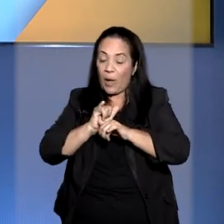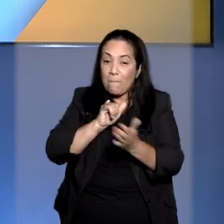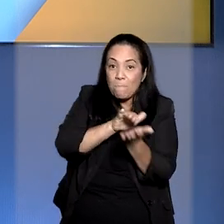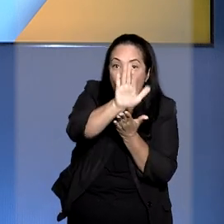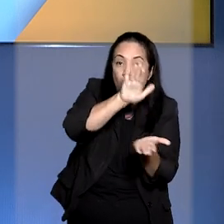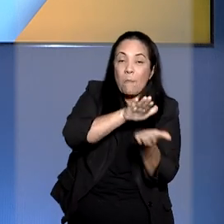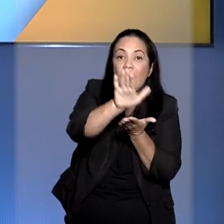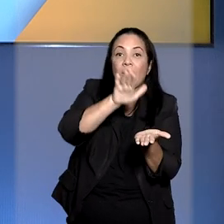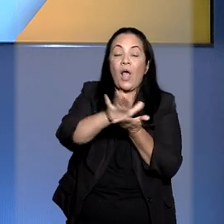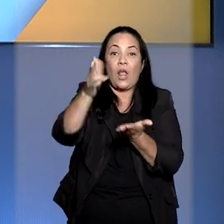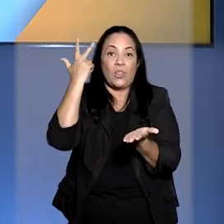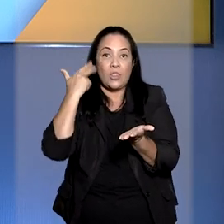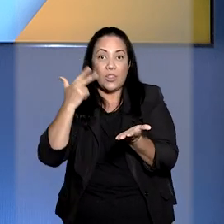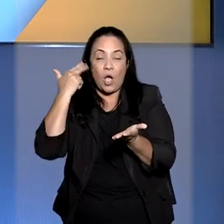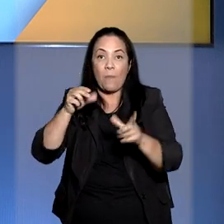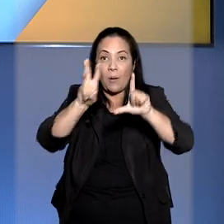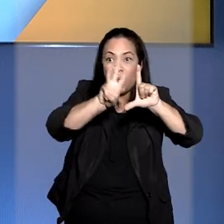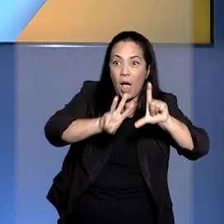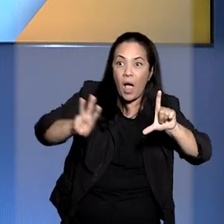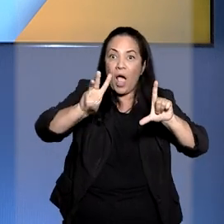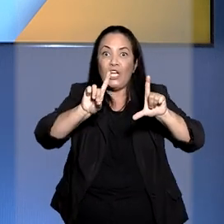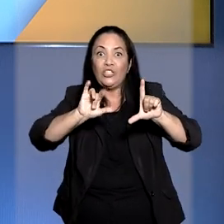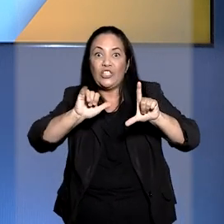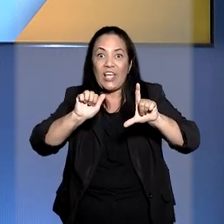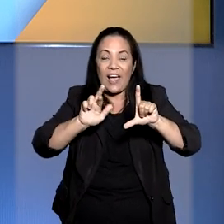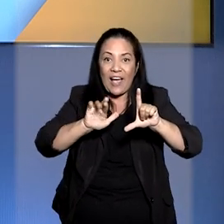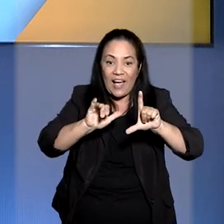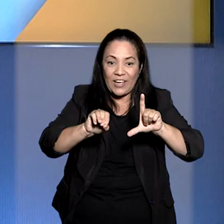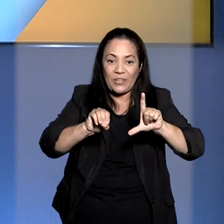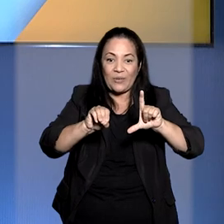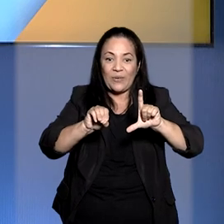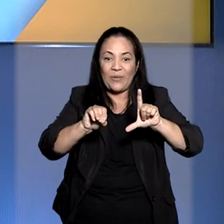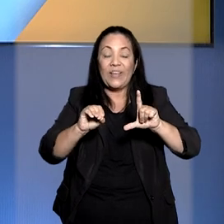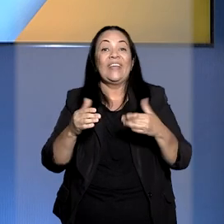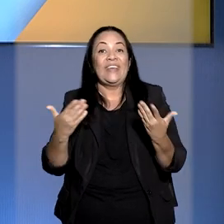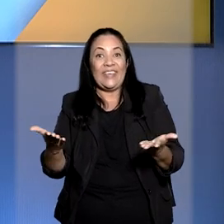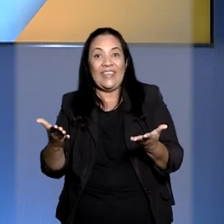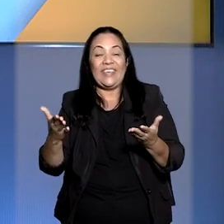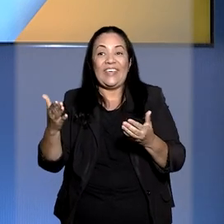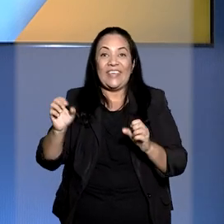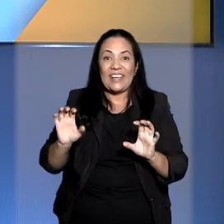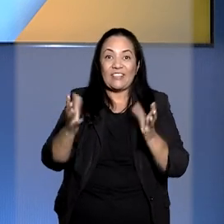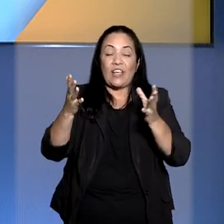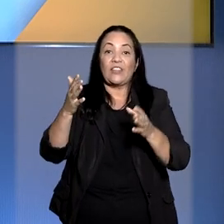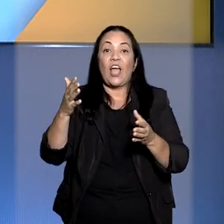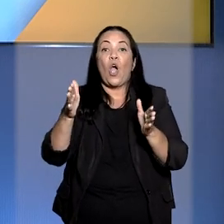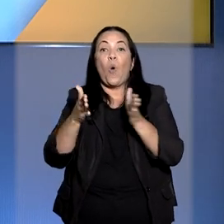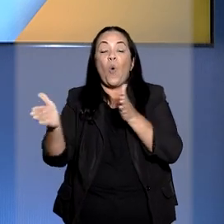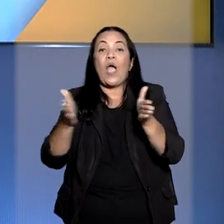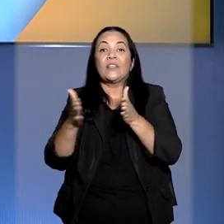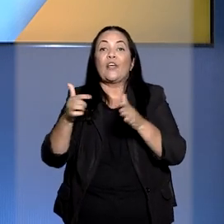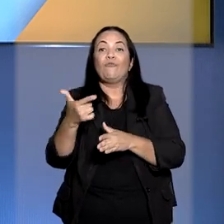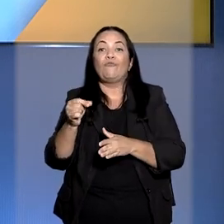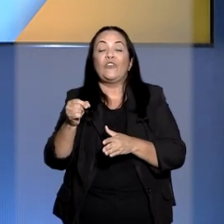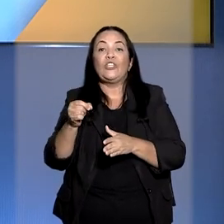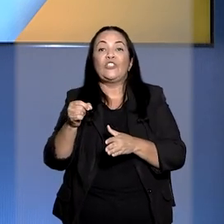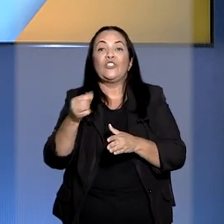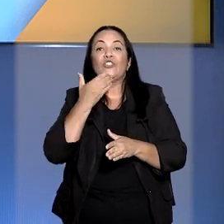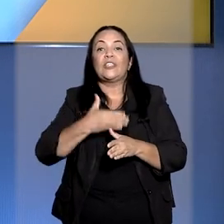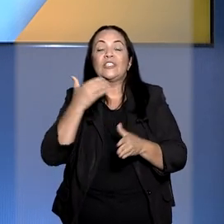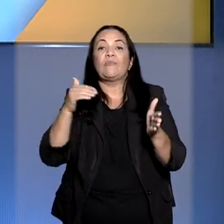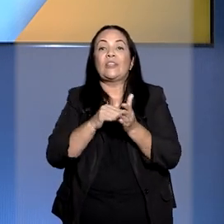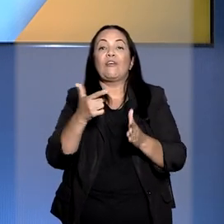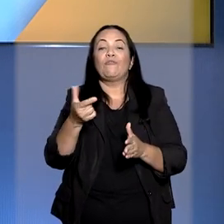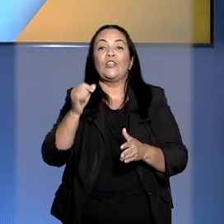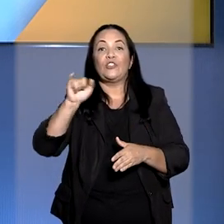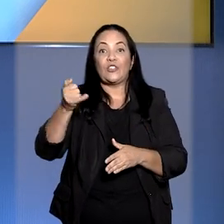serão publicadas regularmente no diário da Justiça eletrônico o recesso de fim de ano vai de 20 de dezembro a 6